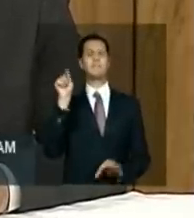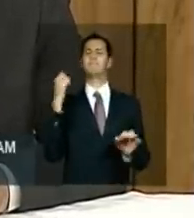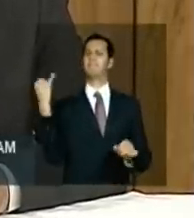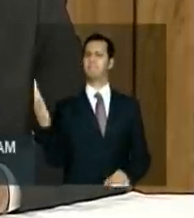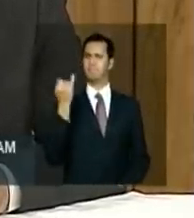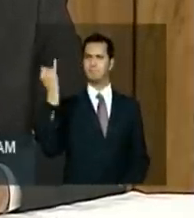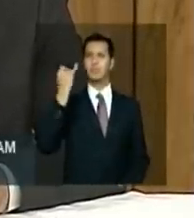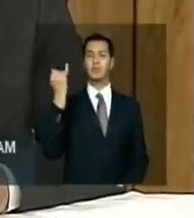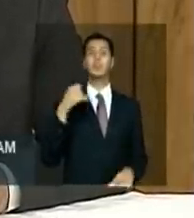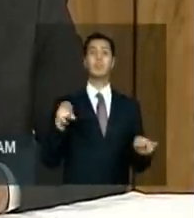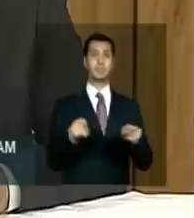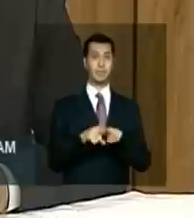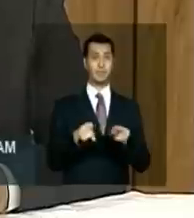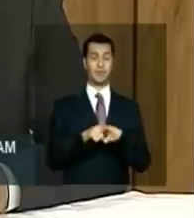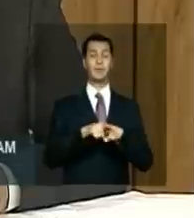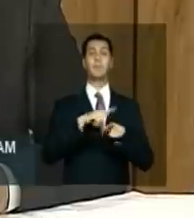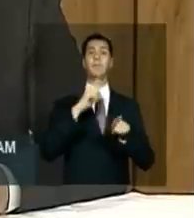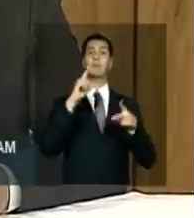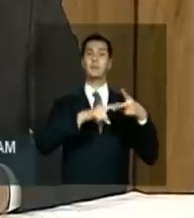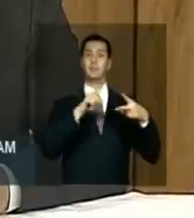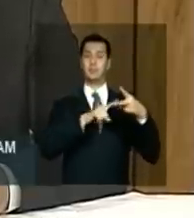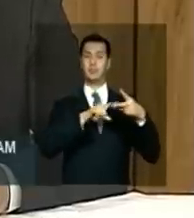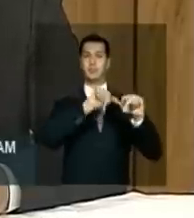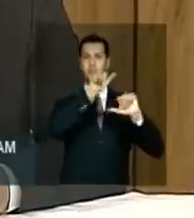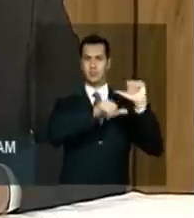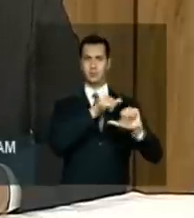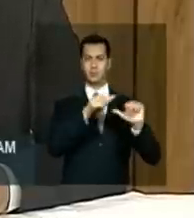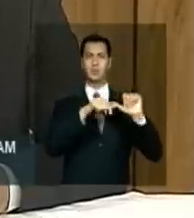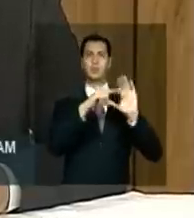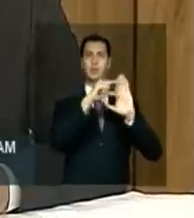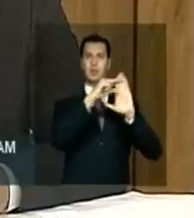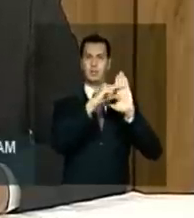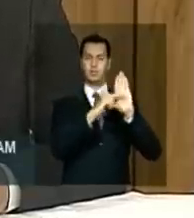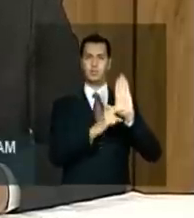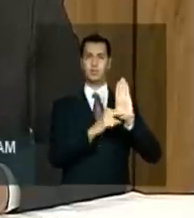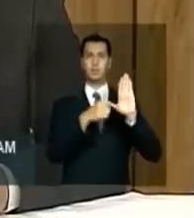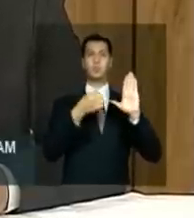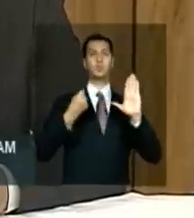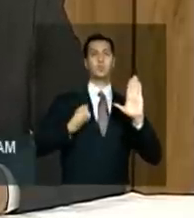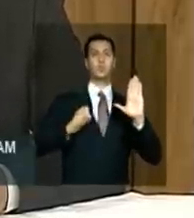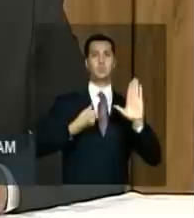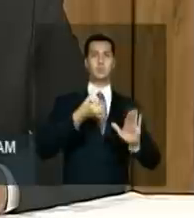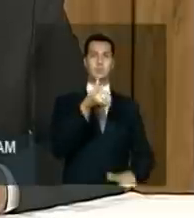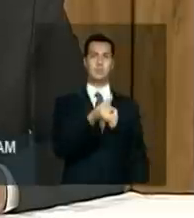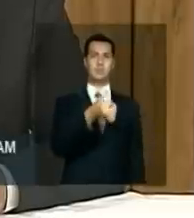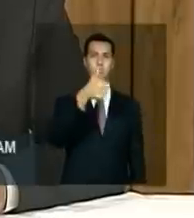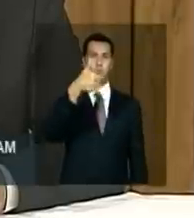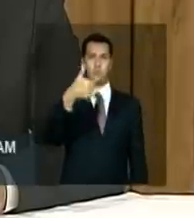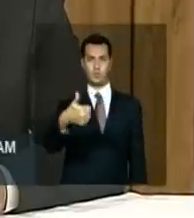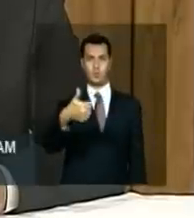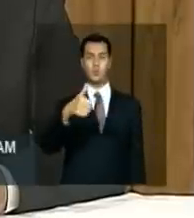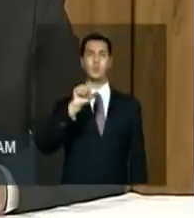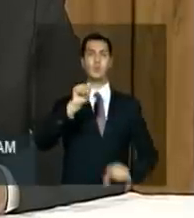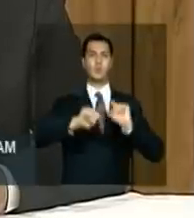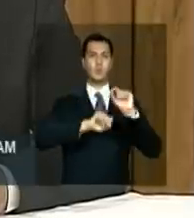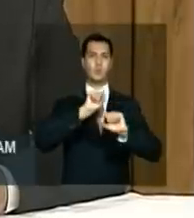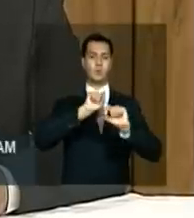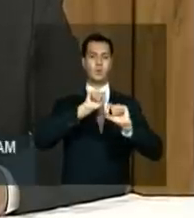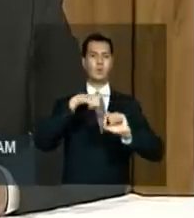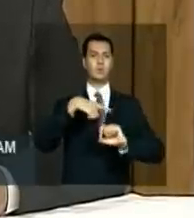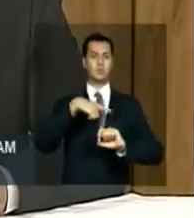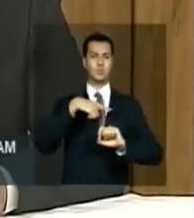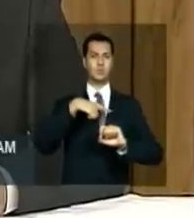objeto de veto e alteração o artigo 61 que tem P eh